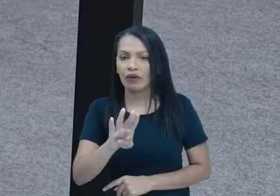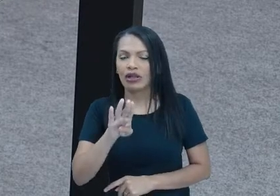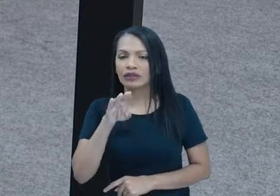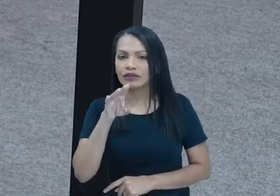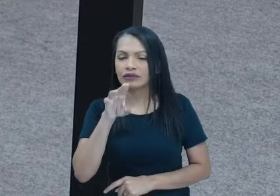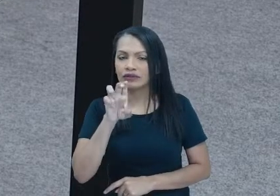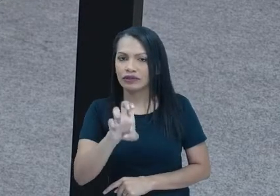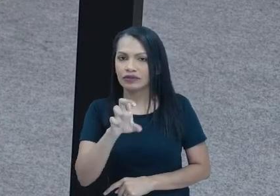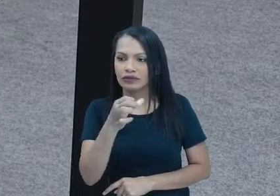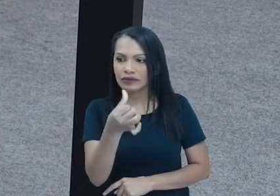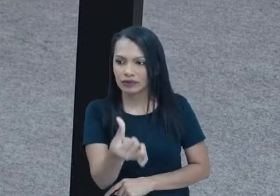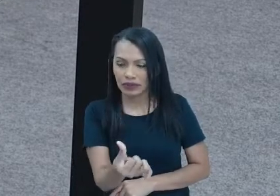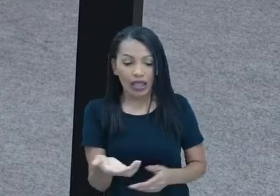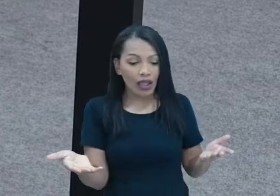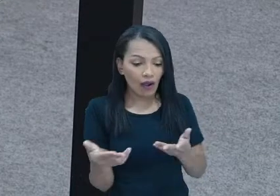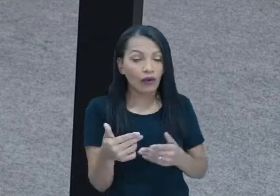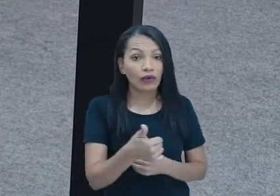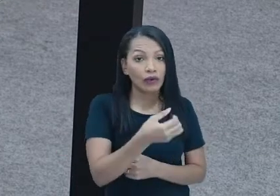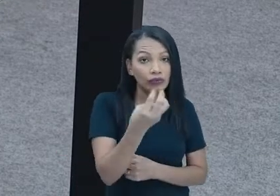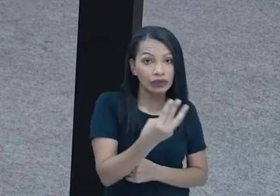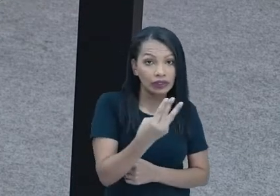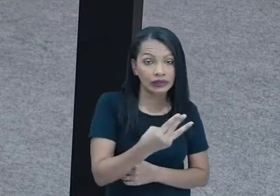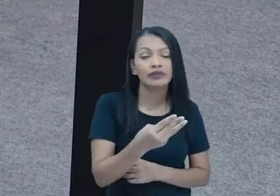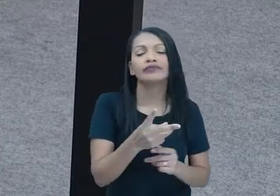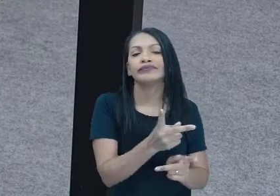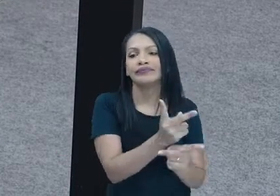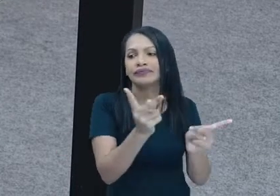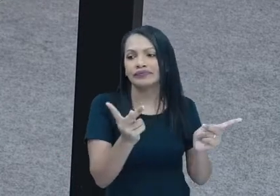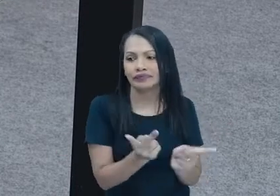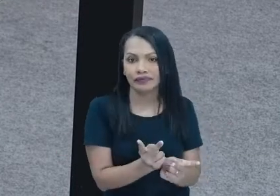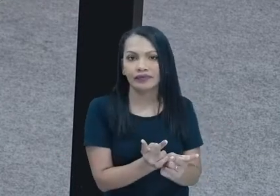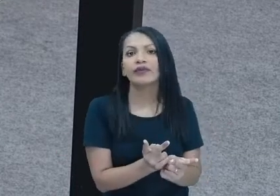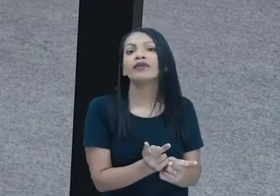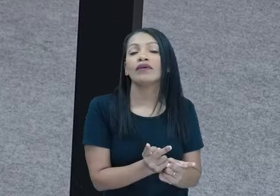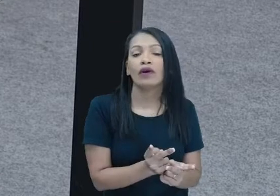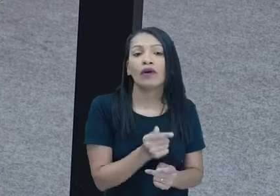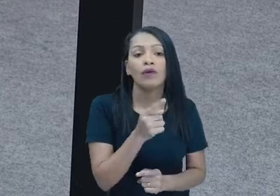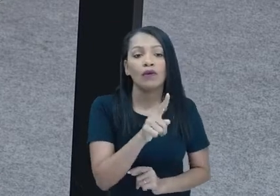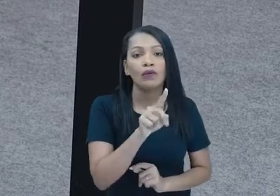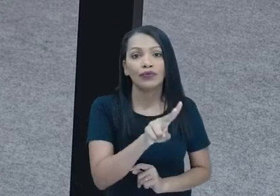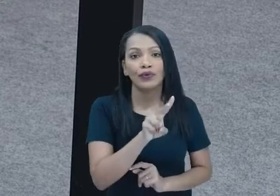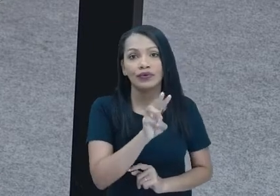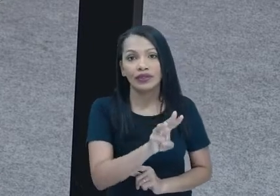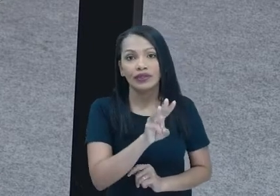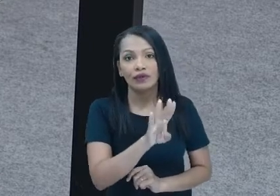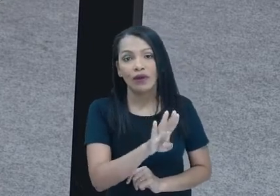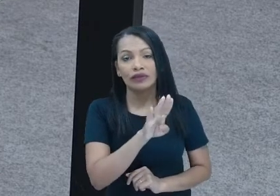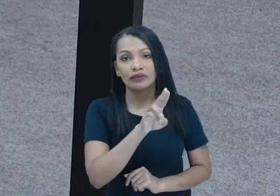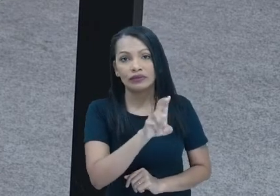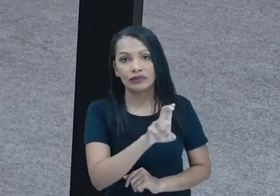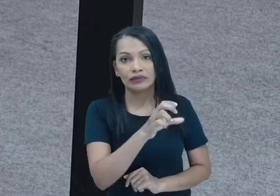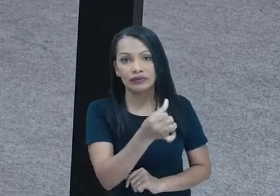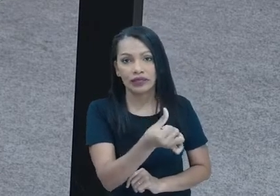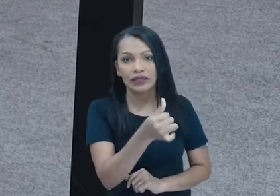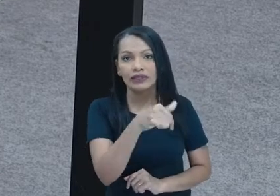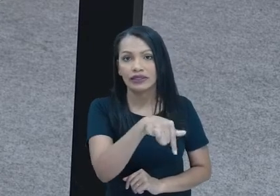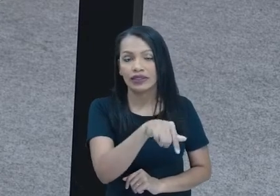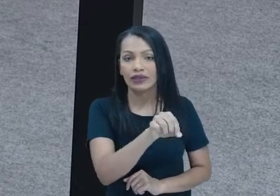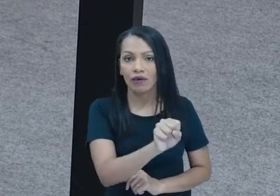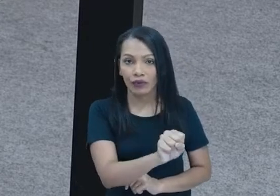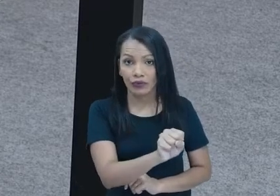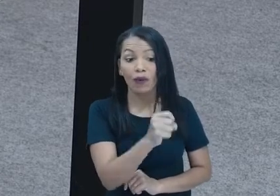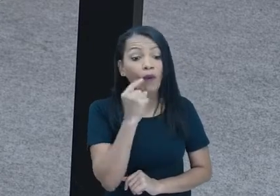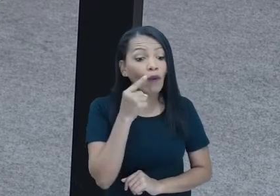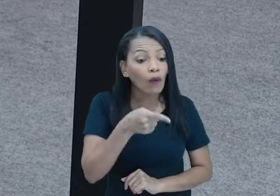2, 3, 4, 5, 6, 7, 8, 9. Então, nesse prato, eu